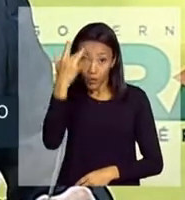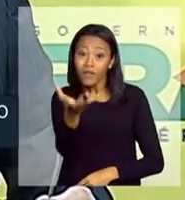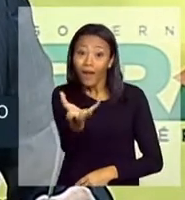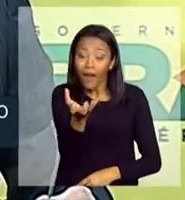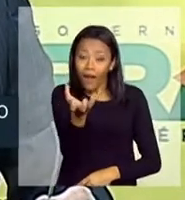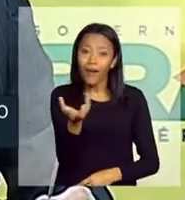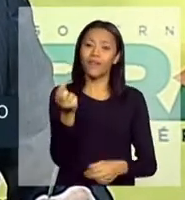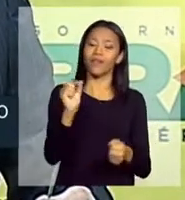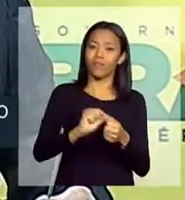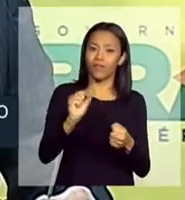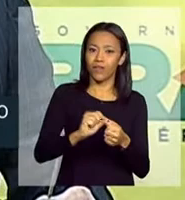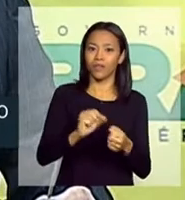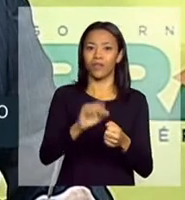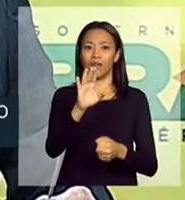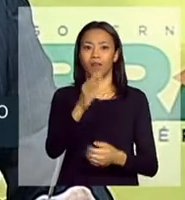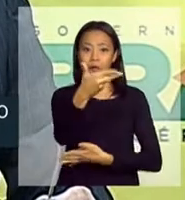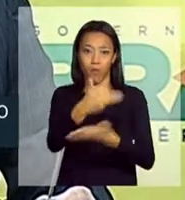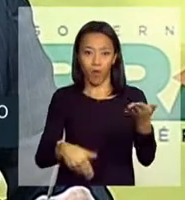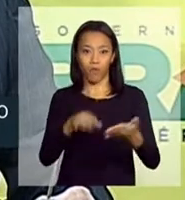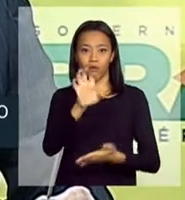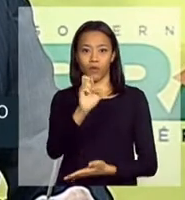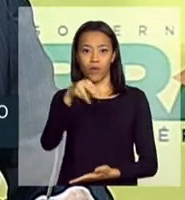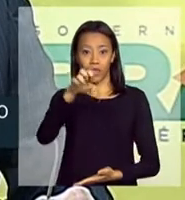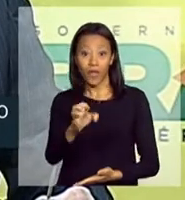o Enem que ela entrar na universidade